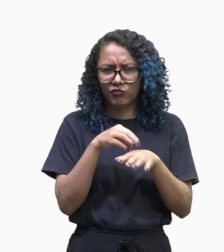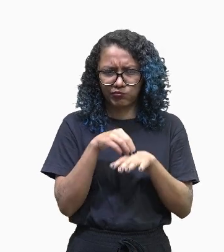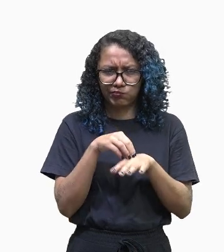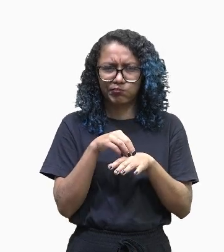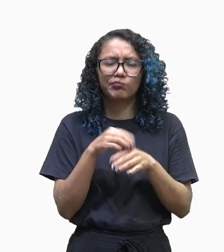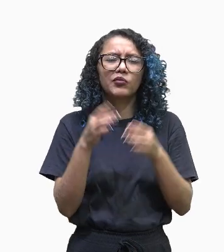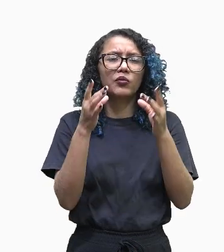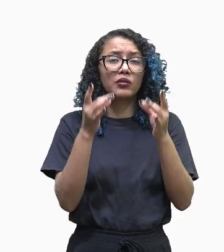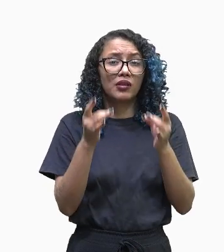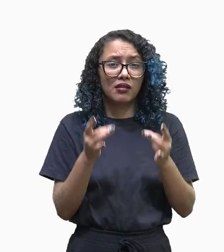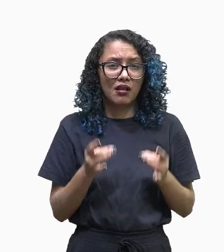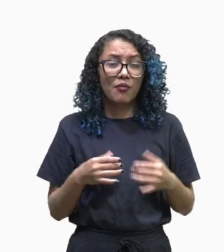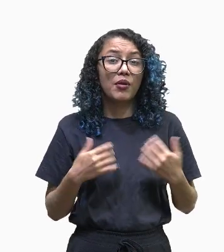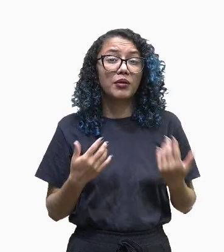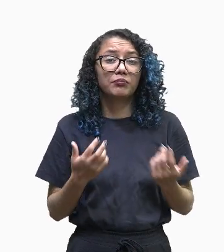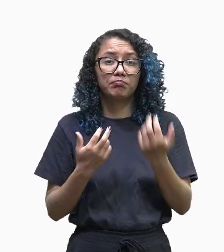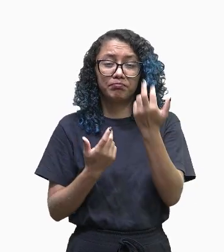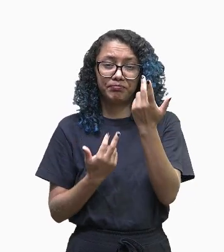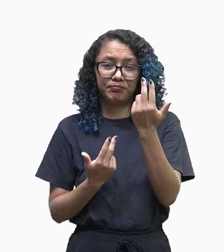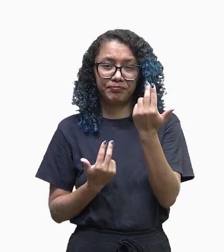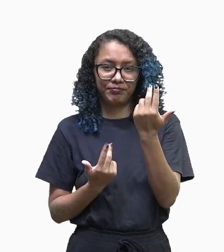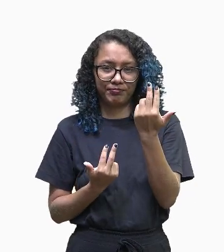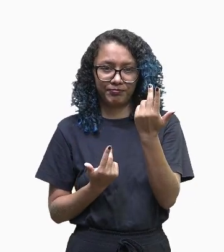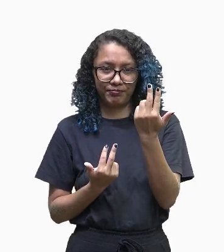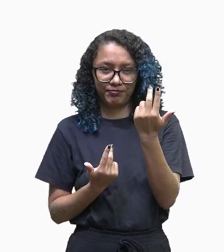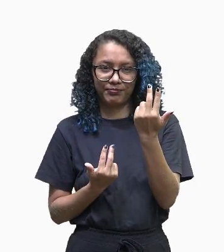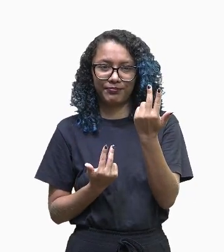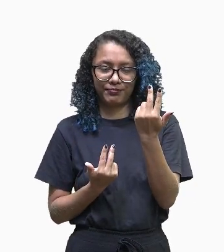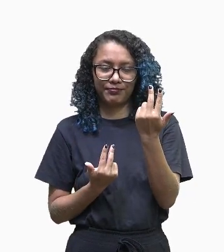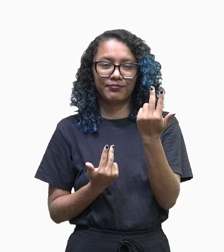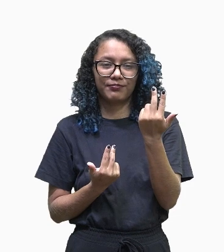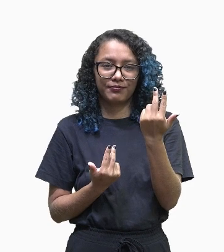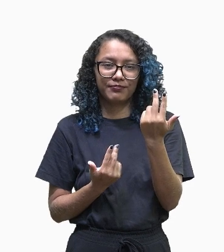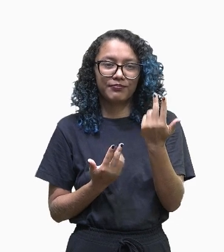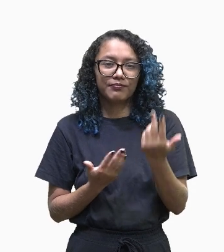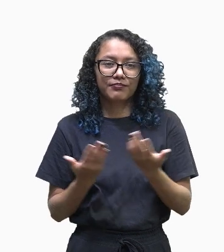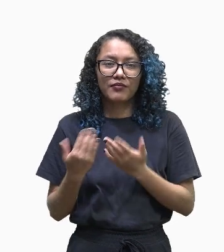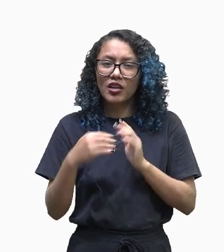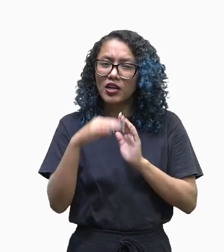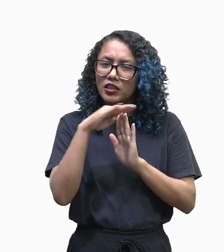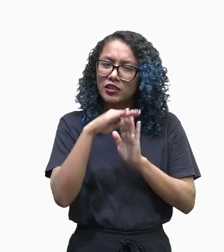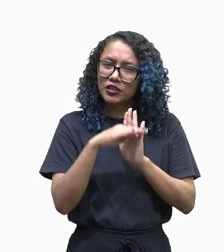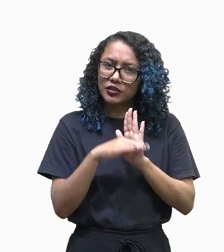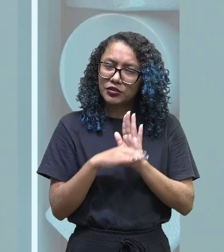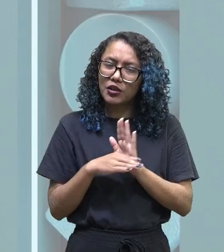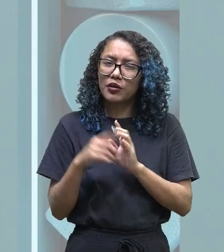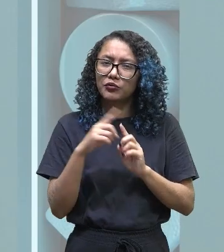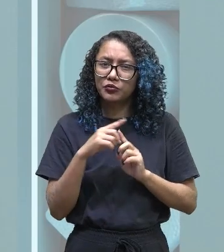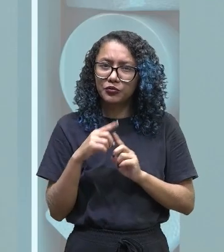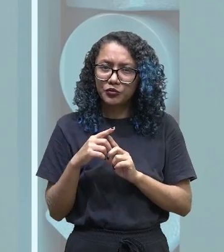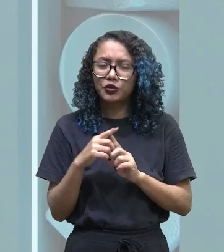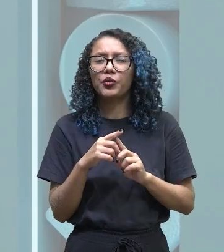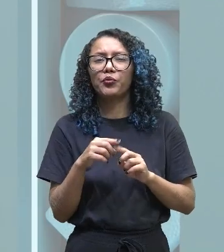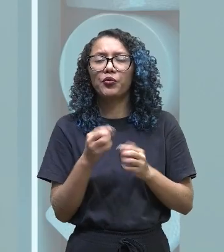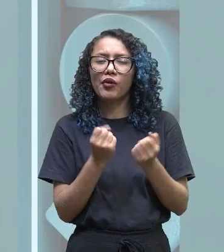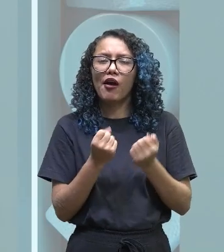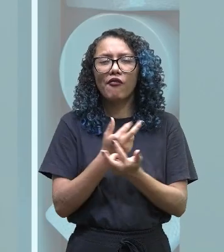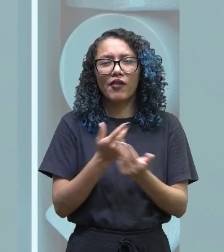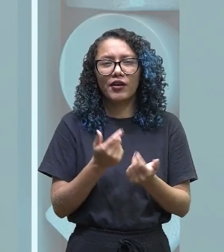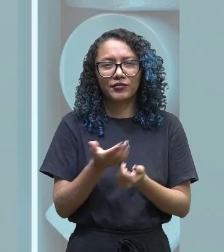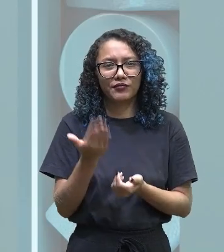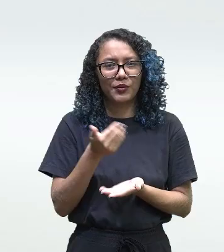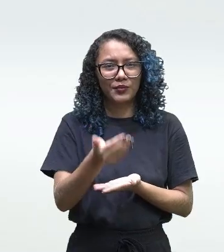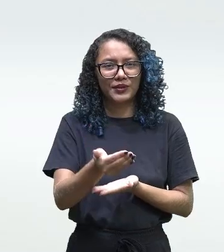transporte, detalhamento, vocabulário, lista dos meios de transporte. Então, vamos